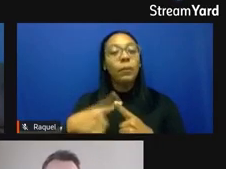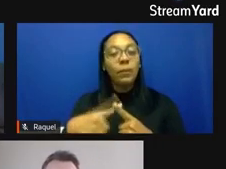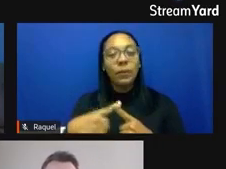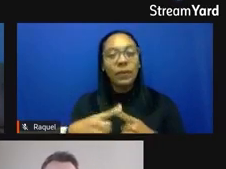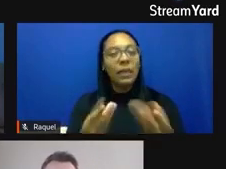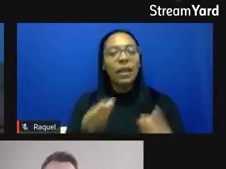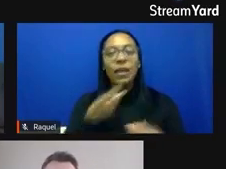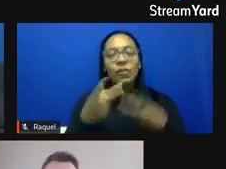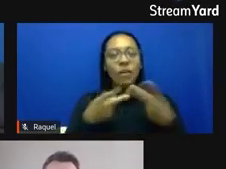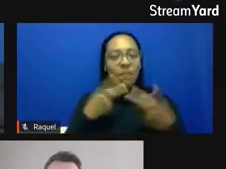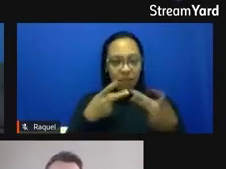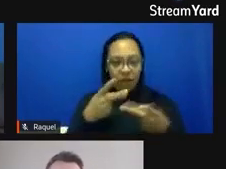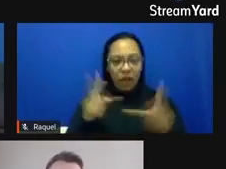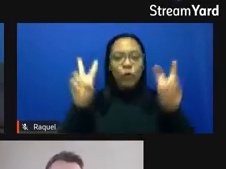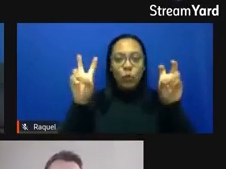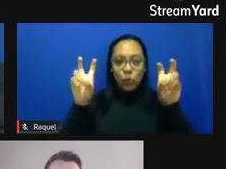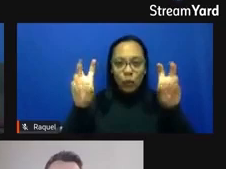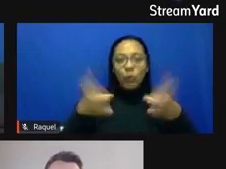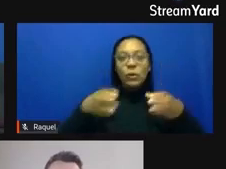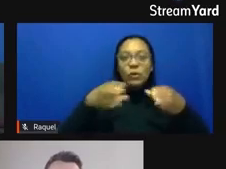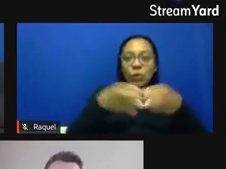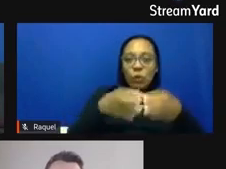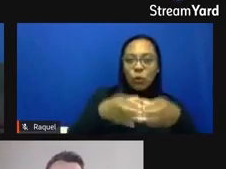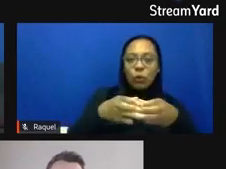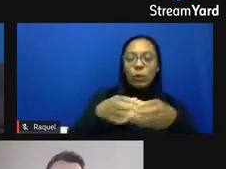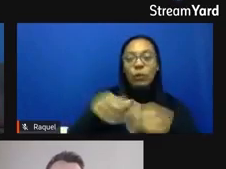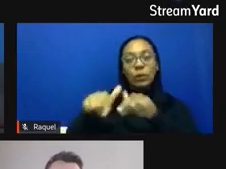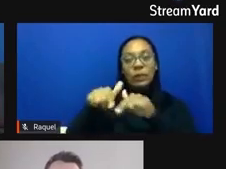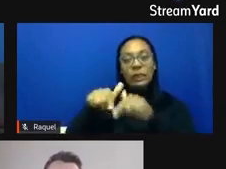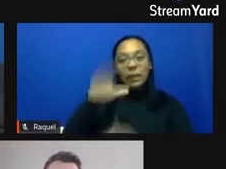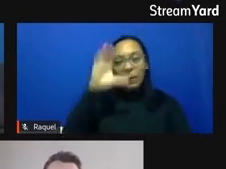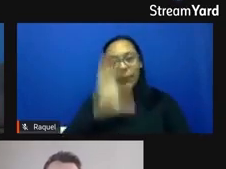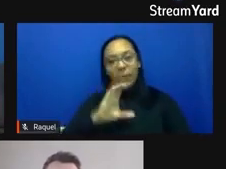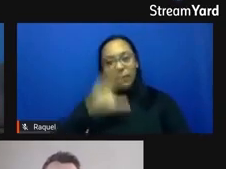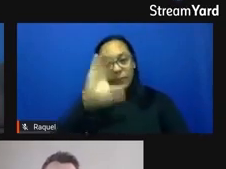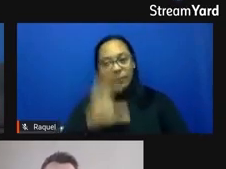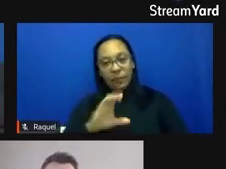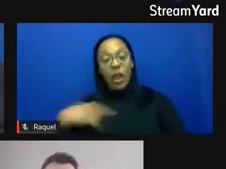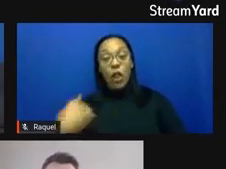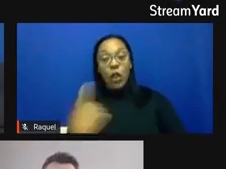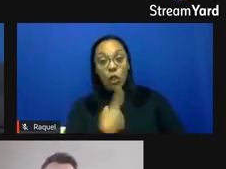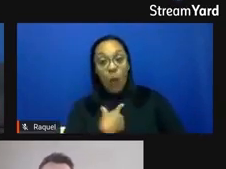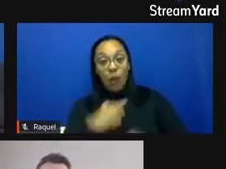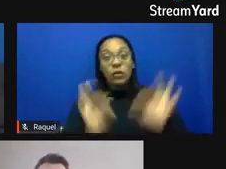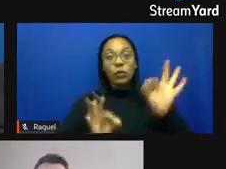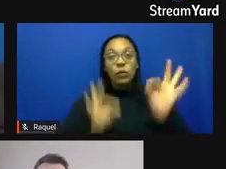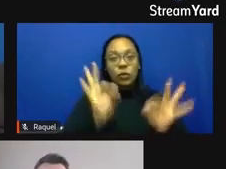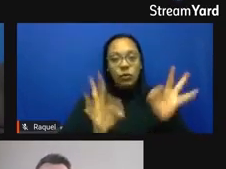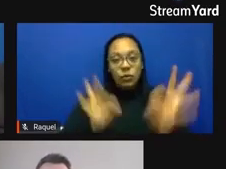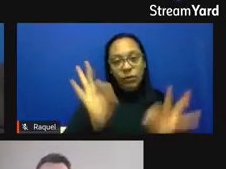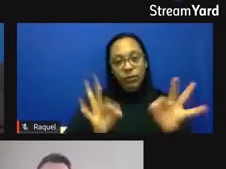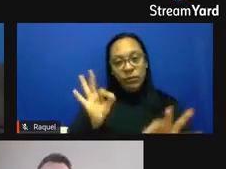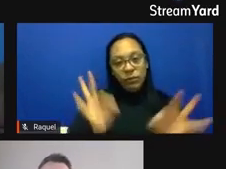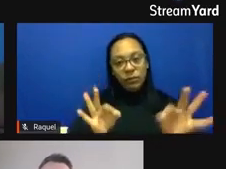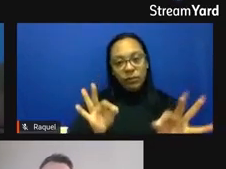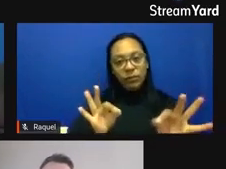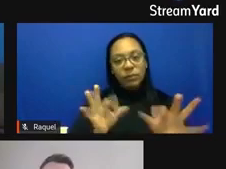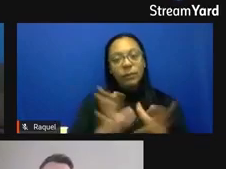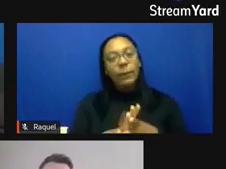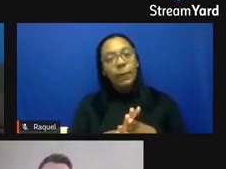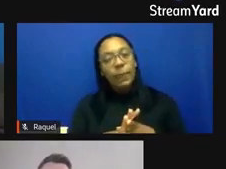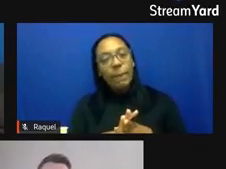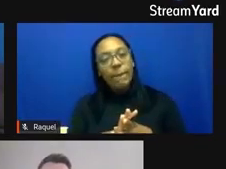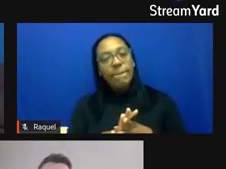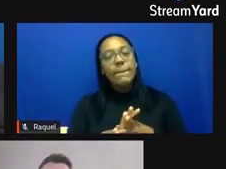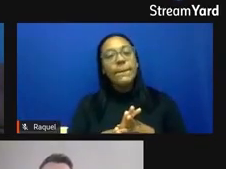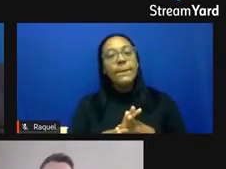nessa abertura? Porque tudo aquilo que nós já fazemos há muito tempo aqui via judiciário, via justiça, como as pessoas